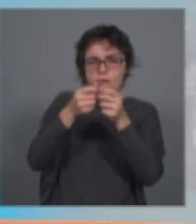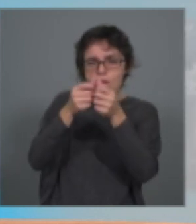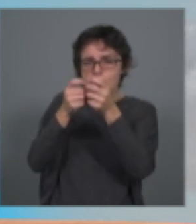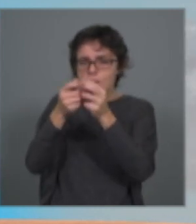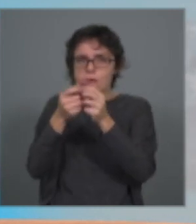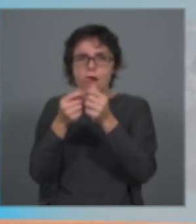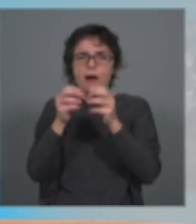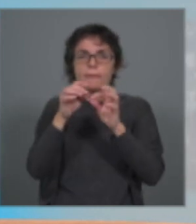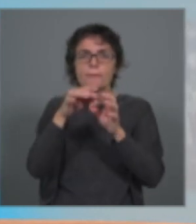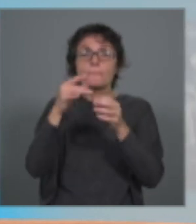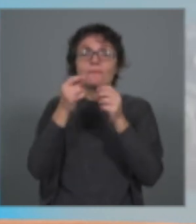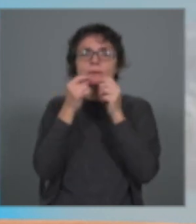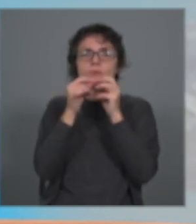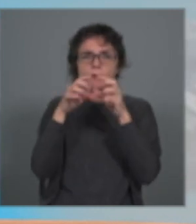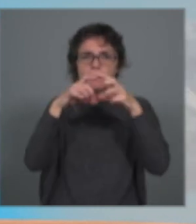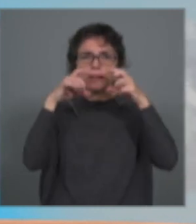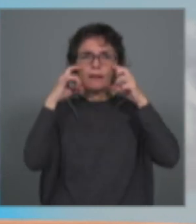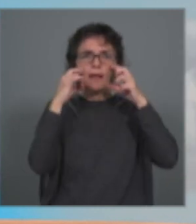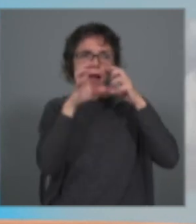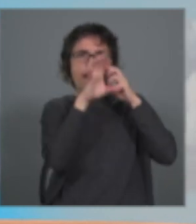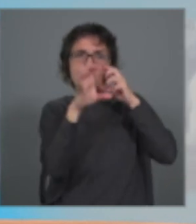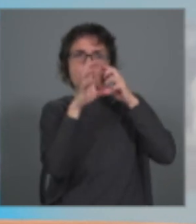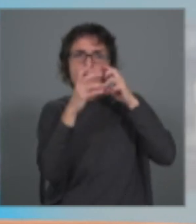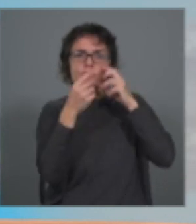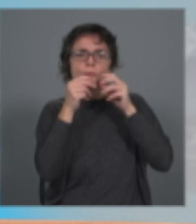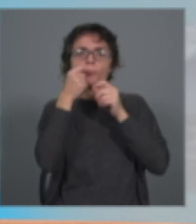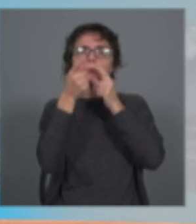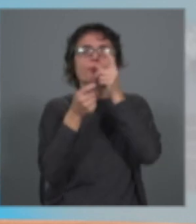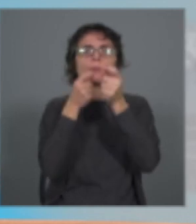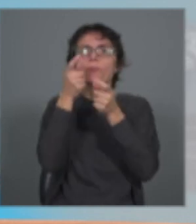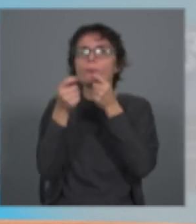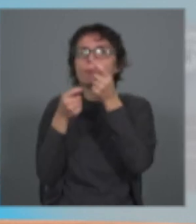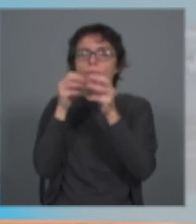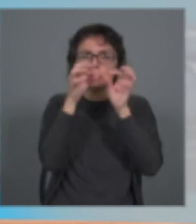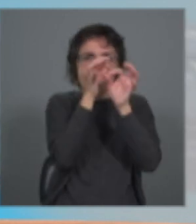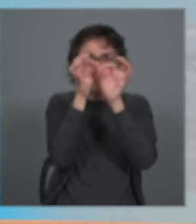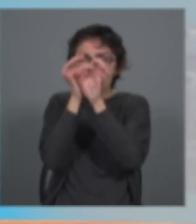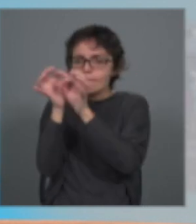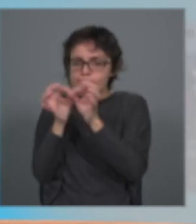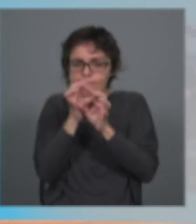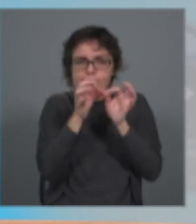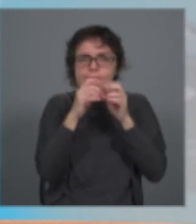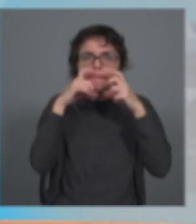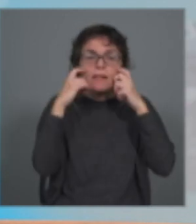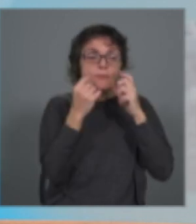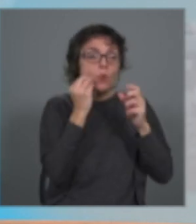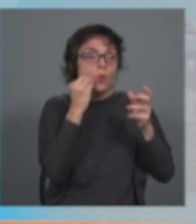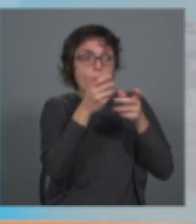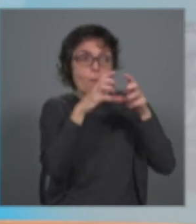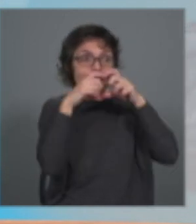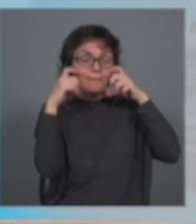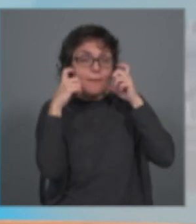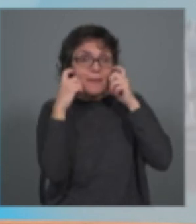uma a uma, não é? Ver o efeito que os vários tipos de máscara têm e como de facto aquelas